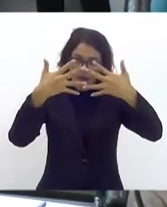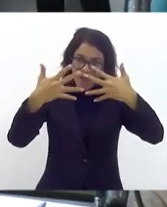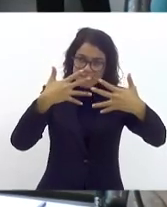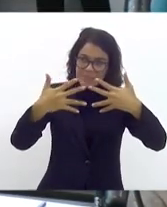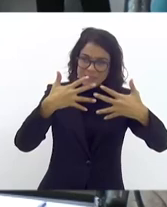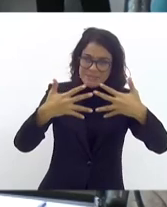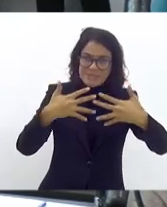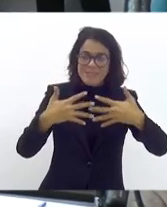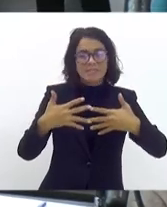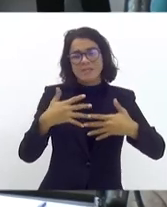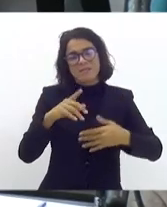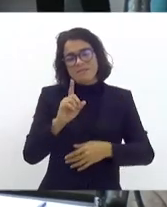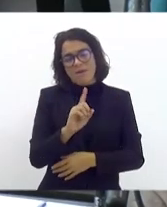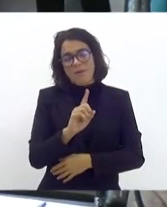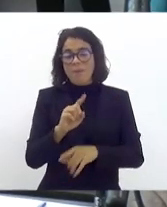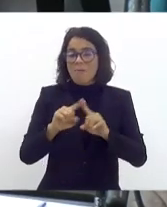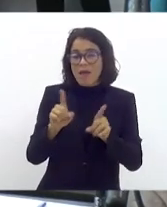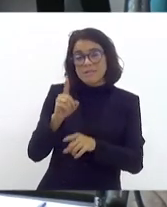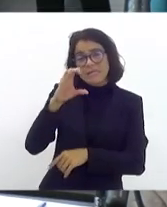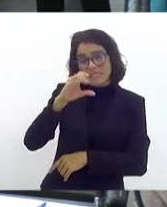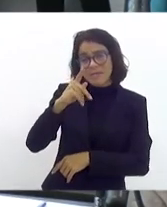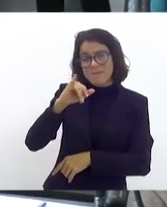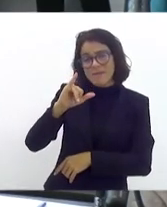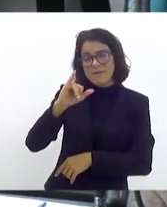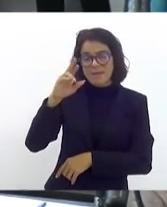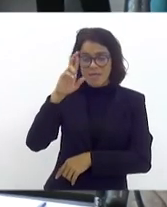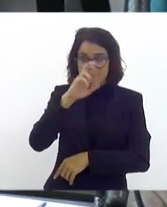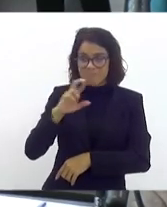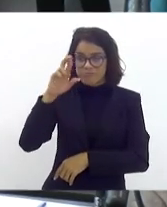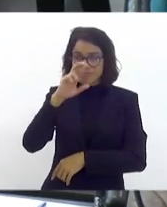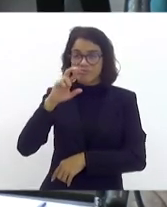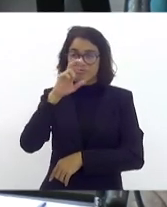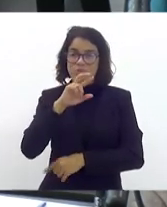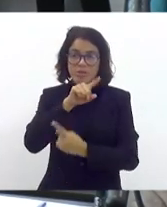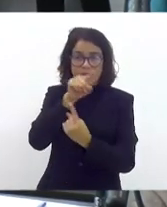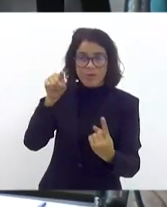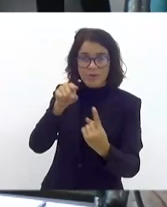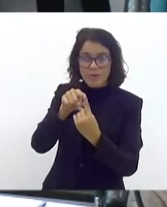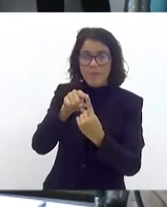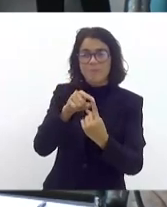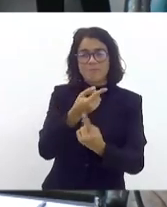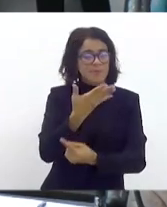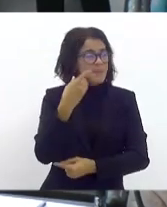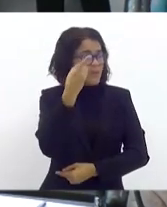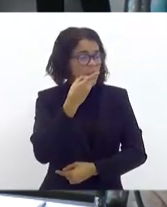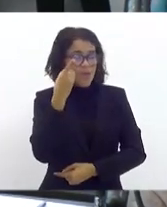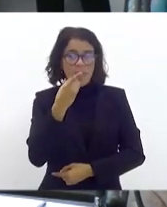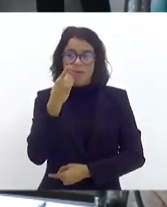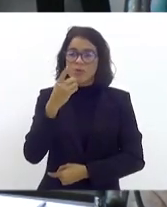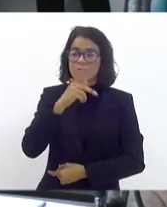é isso que essa CPI busca, o deputado Fábio Silva, deputado Arthur Monteiro,